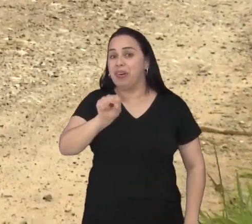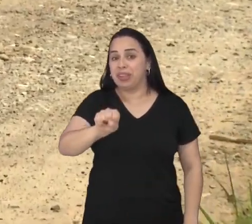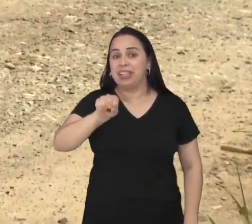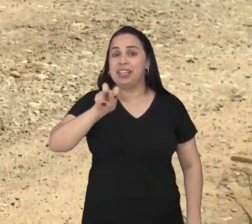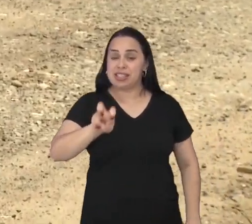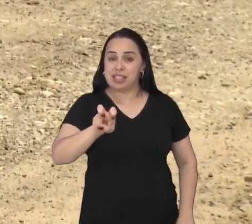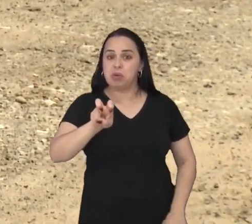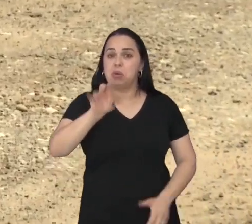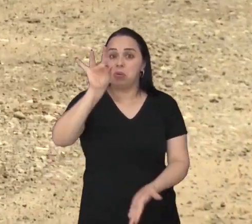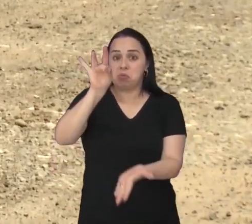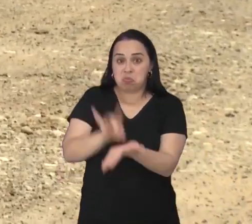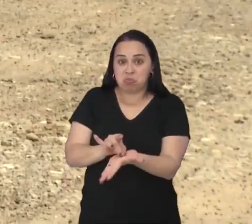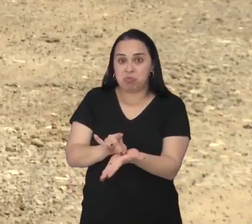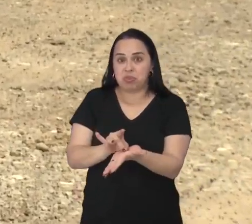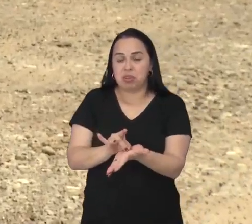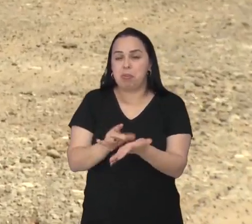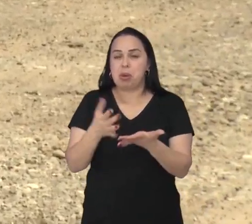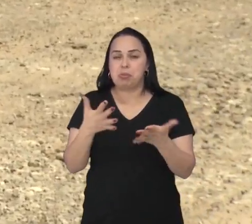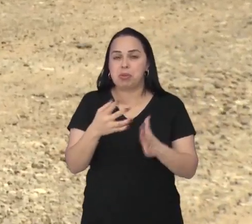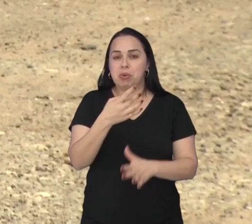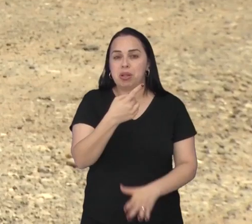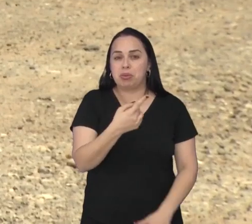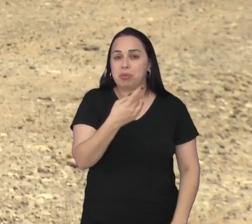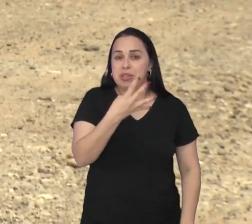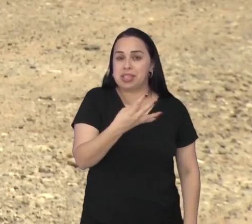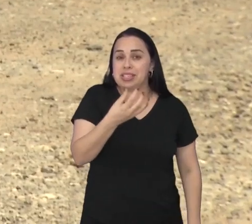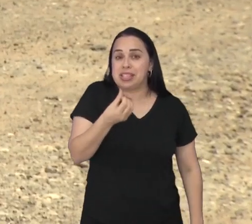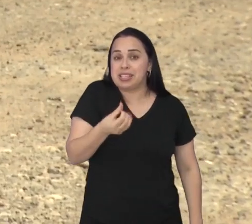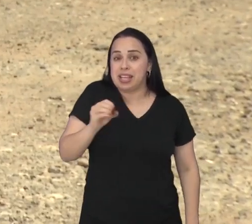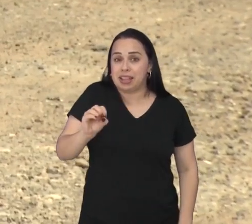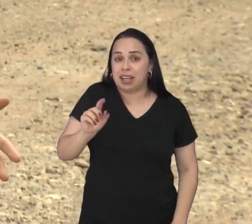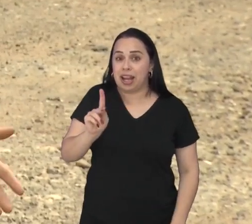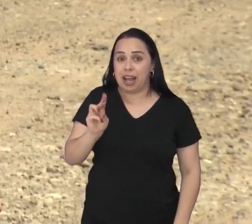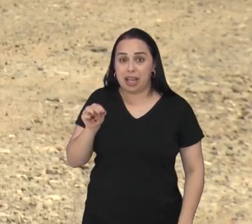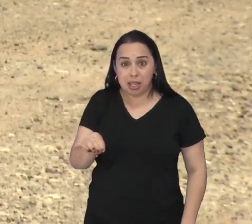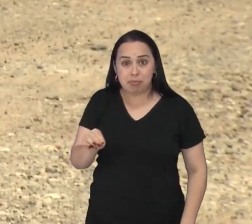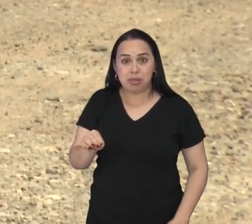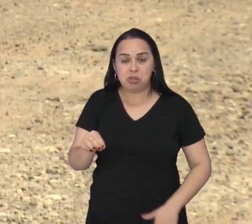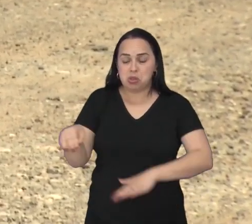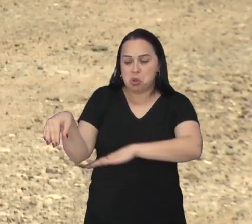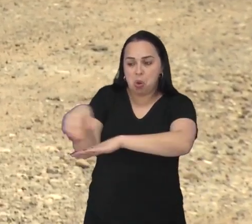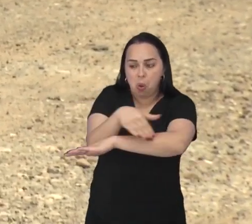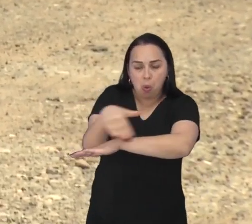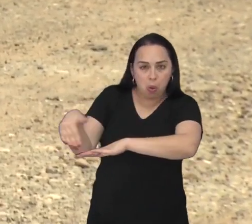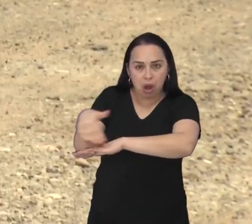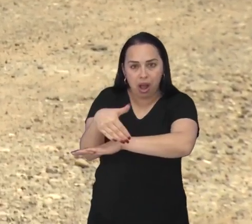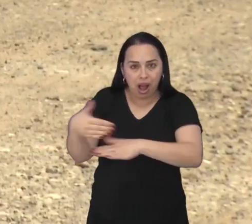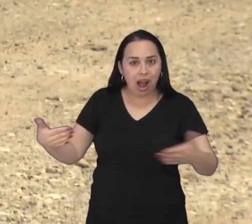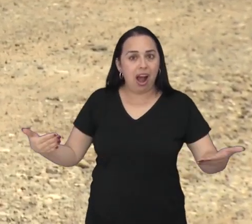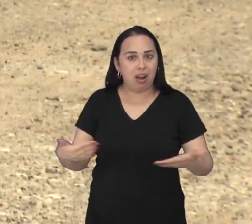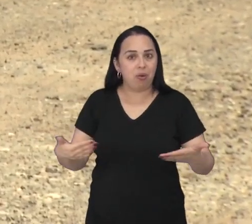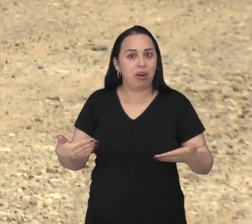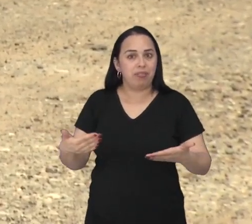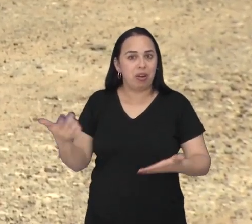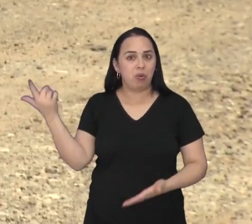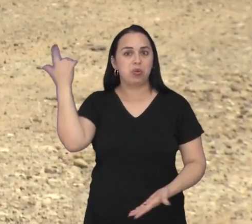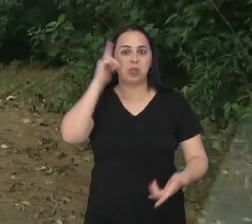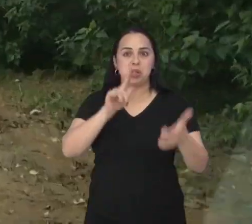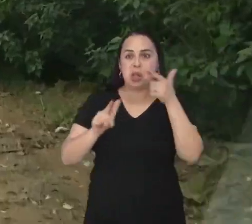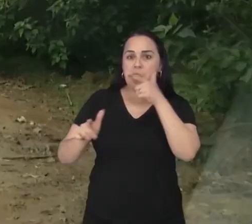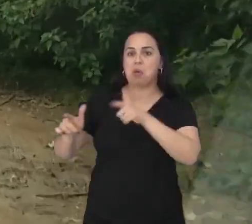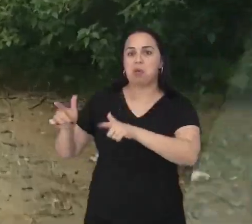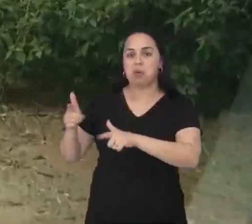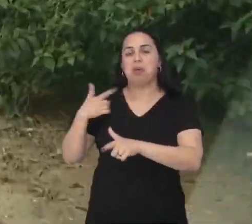oficializadas. São 460 quilômetros de caminhos e ruas como essa, que agora poderão receber serviços